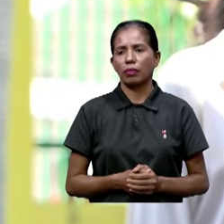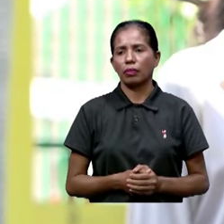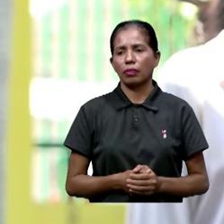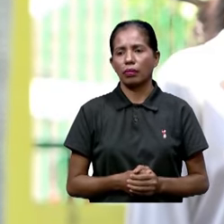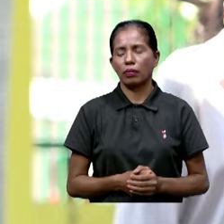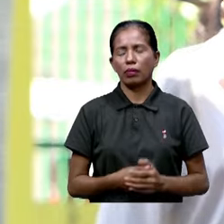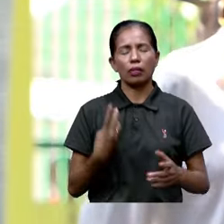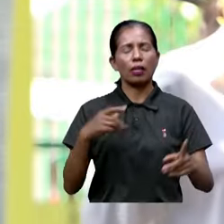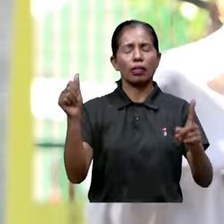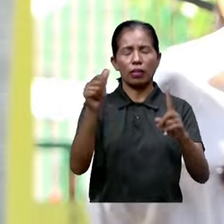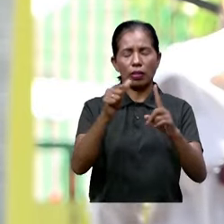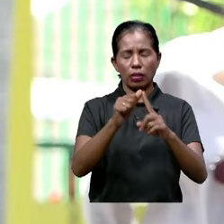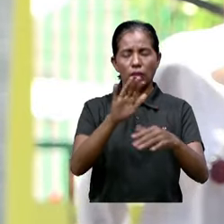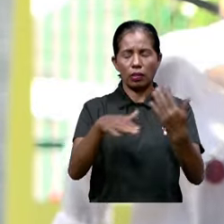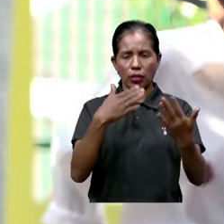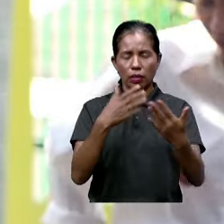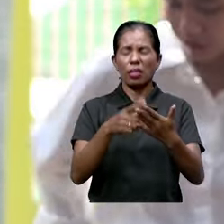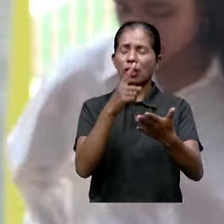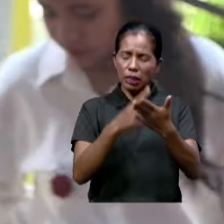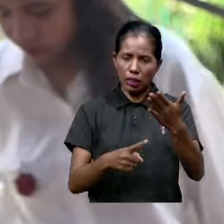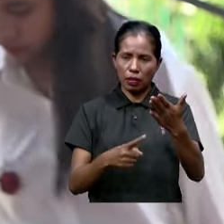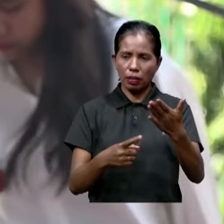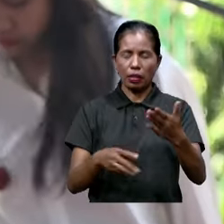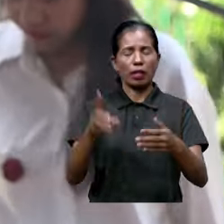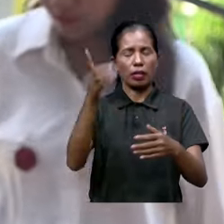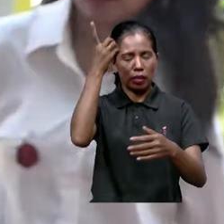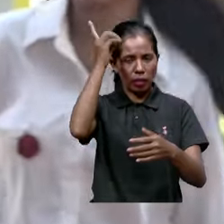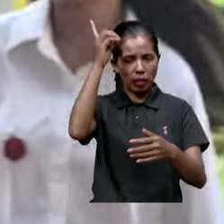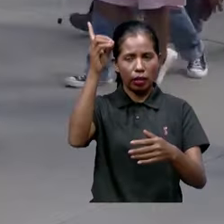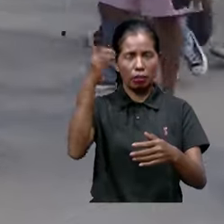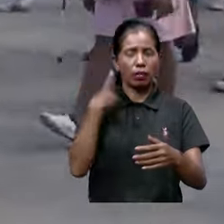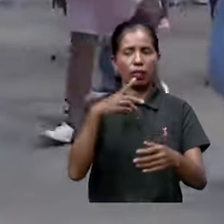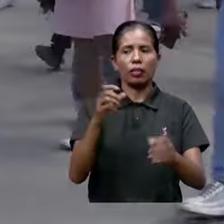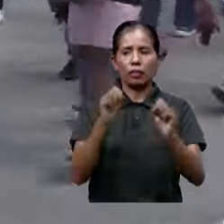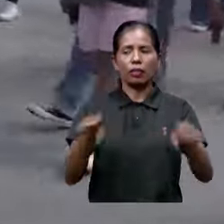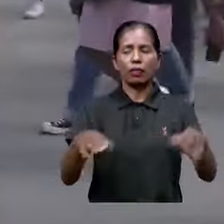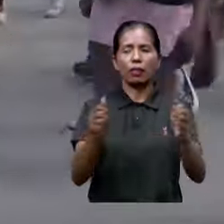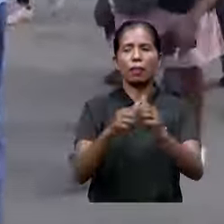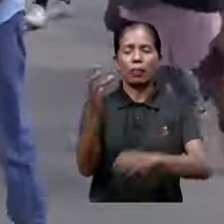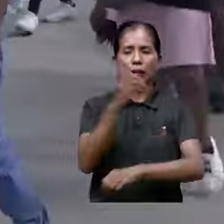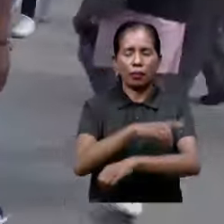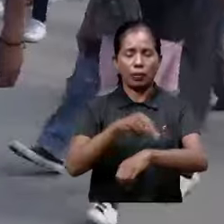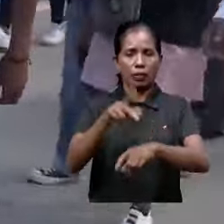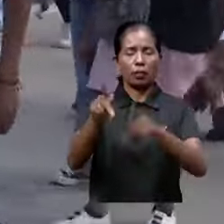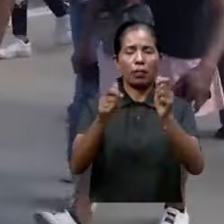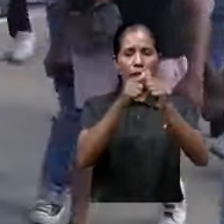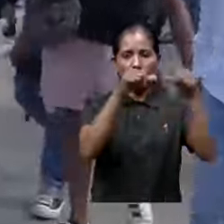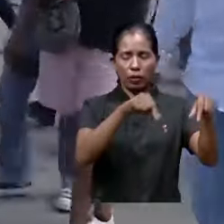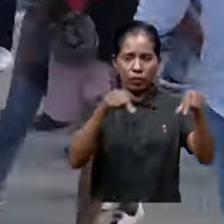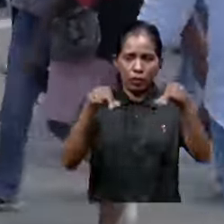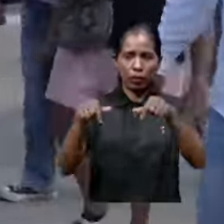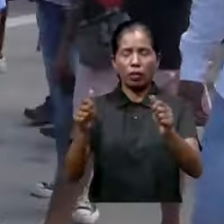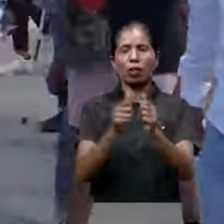ita atinge ona ka o ita alcança ona sai da mak mehi dan be mak na tong ita luta. Loro Nacional ema ho deficiência ne